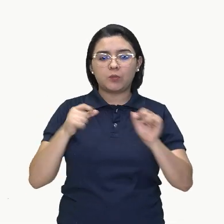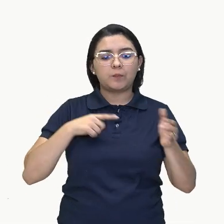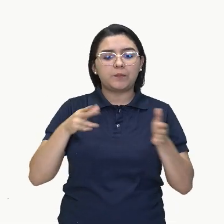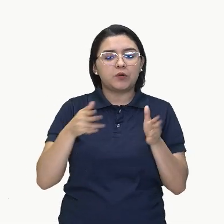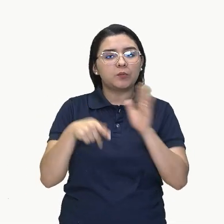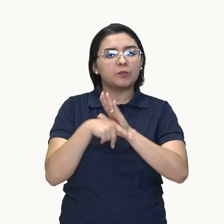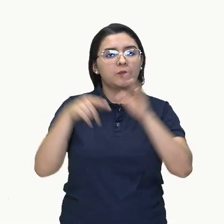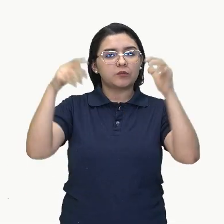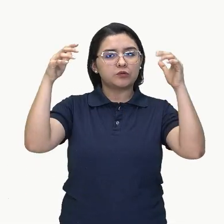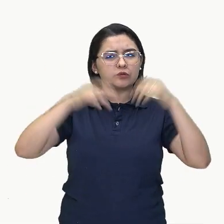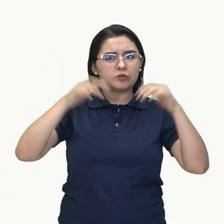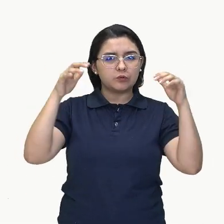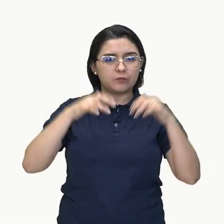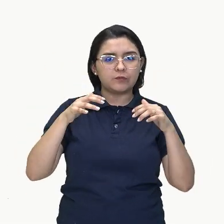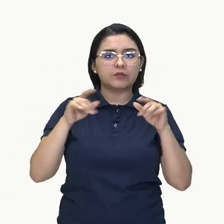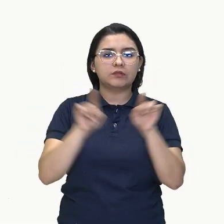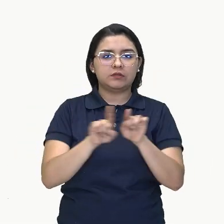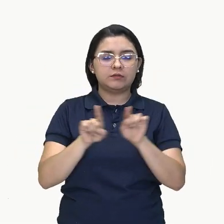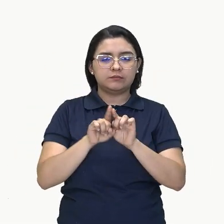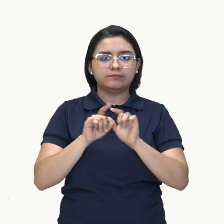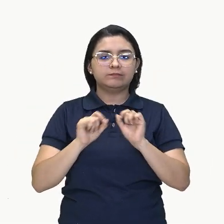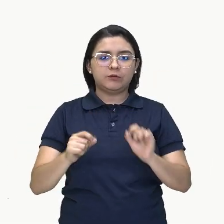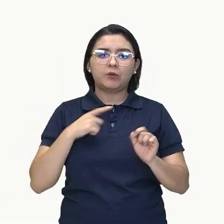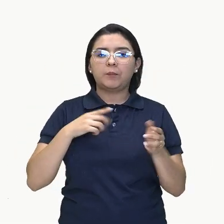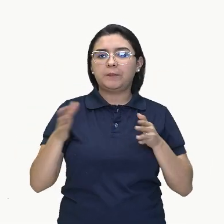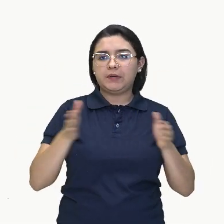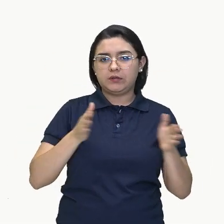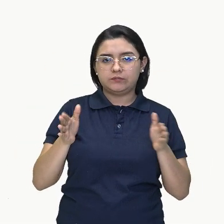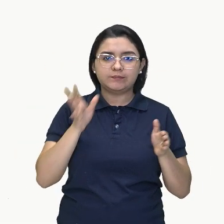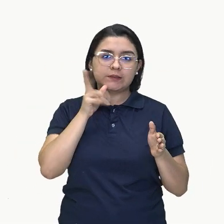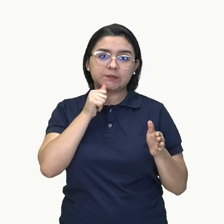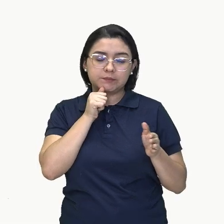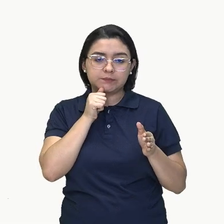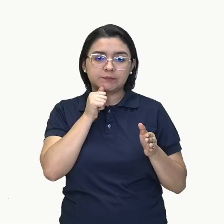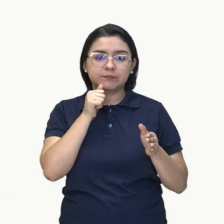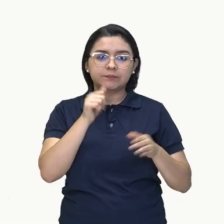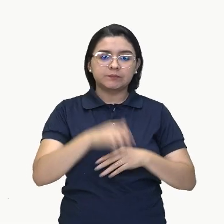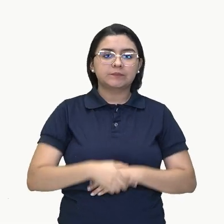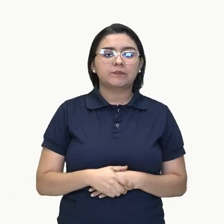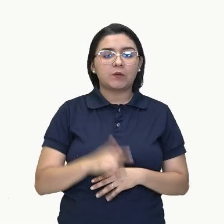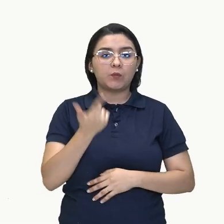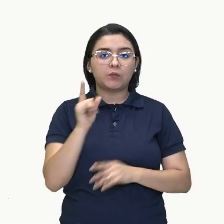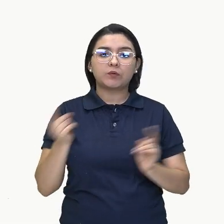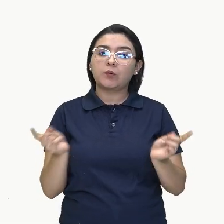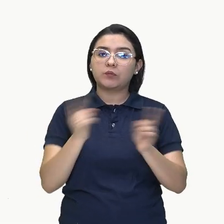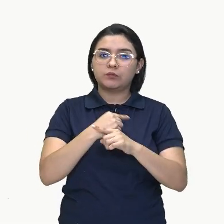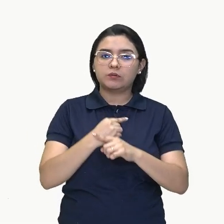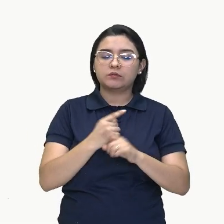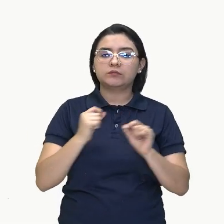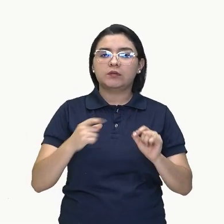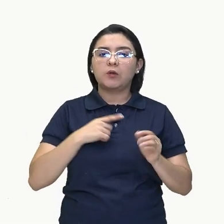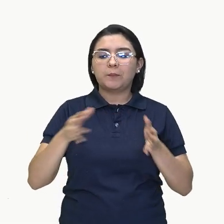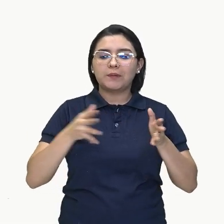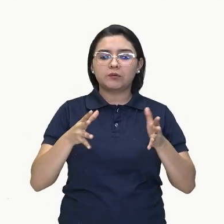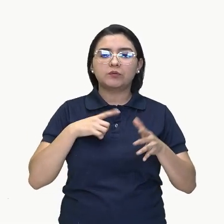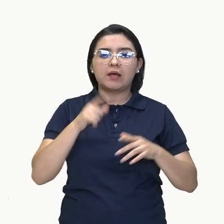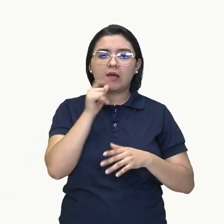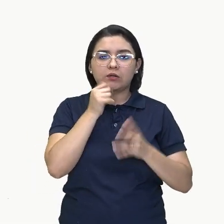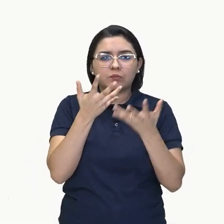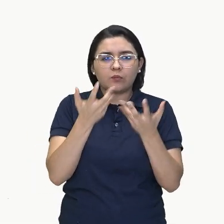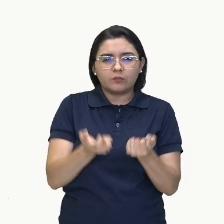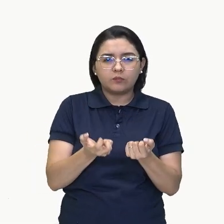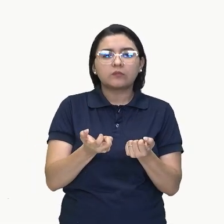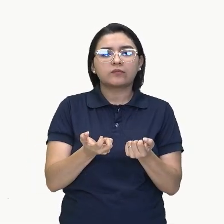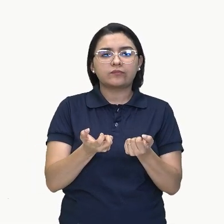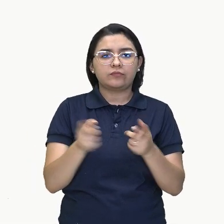chuvoso com maior tempo, tá bom? E o El Niño é o contrário, o período da seca, né? Onde a gente